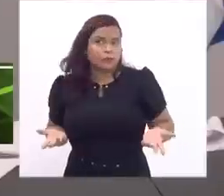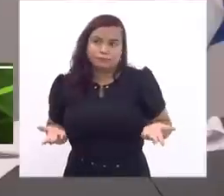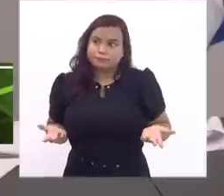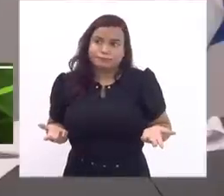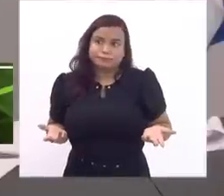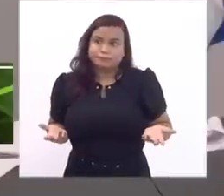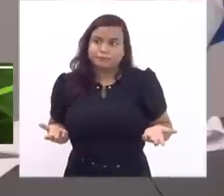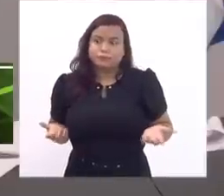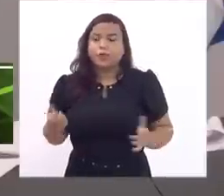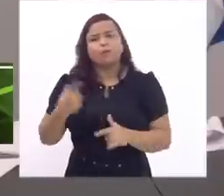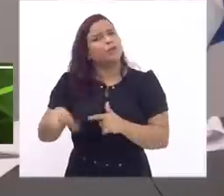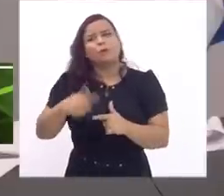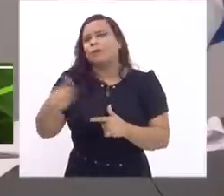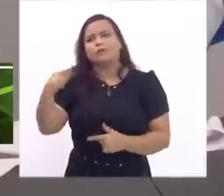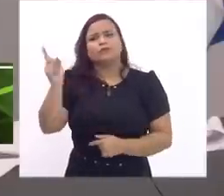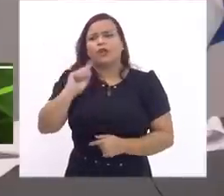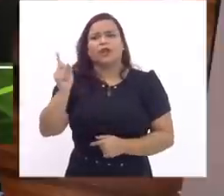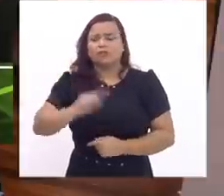Não tem problema nenhum.